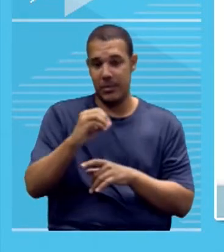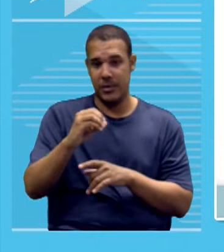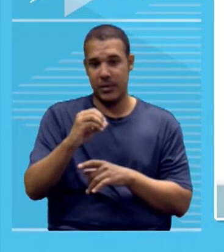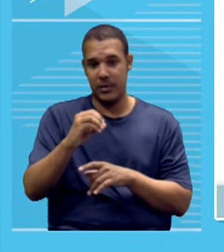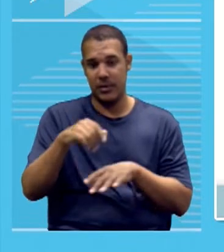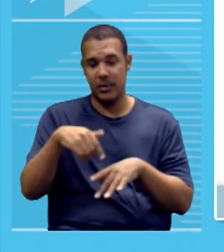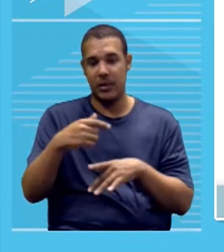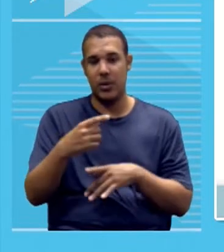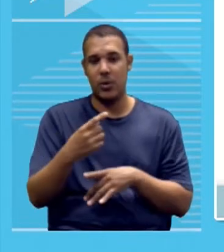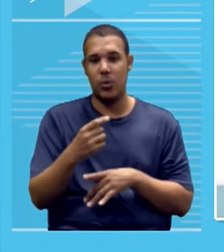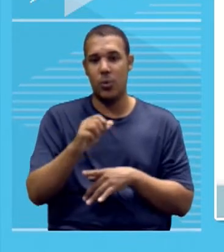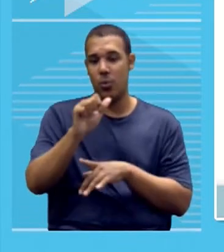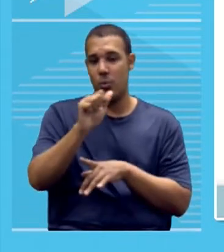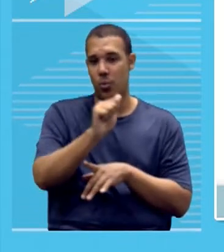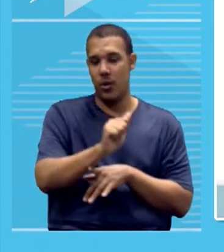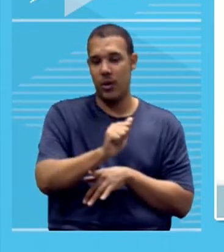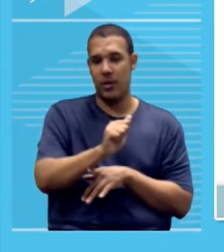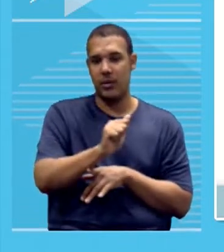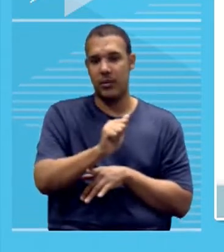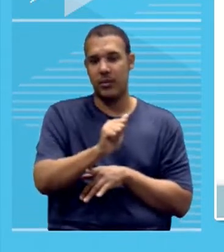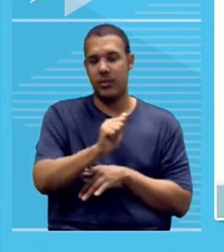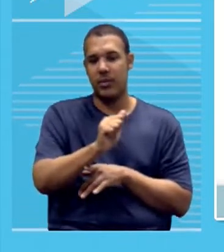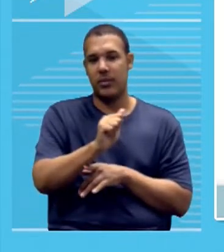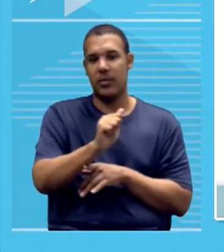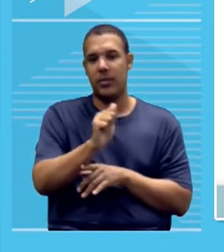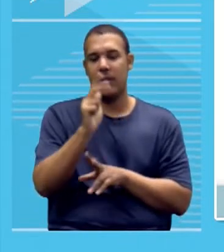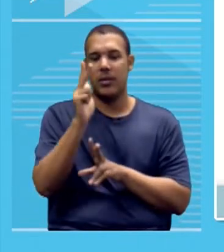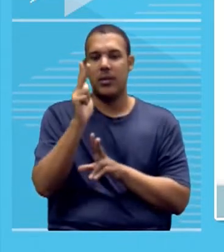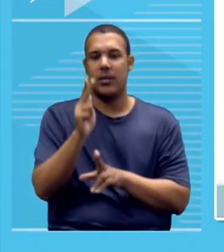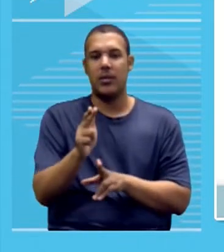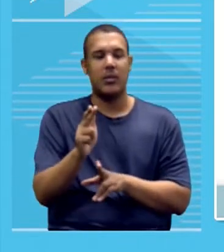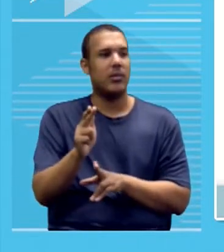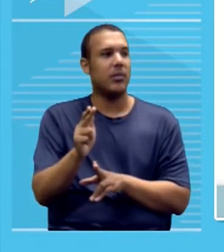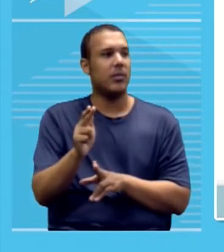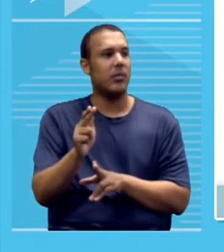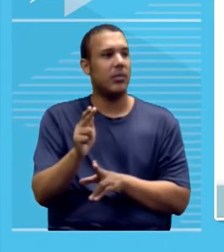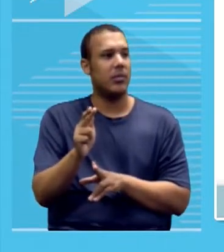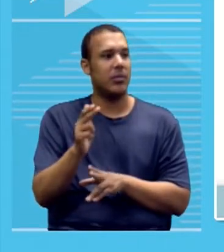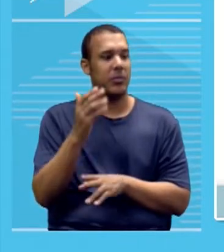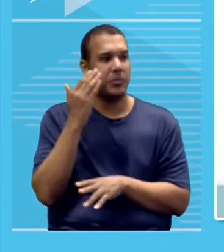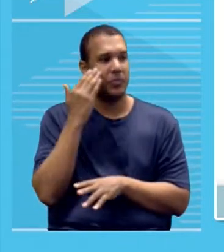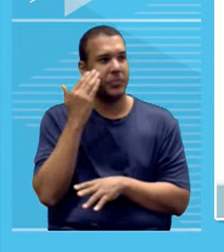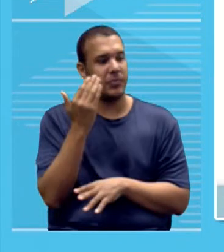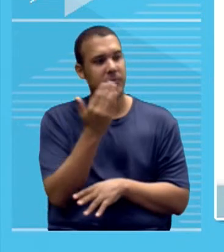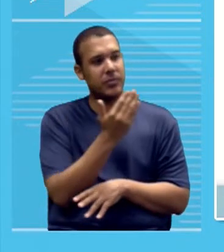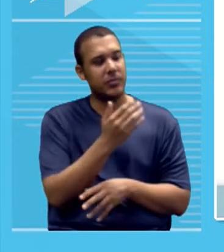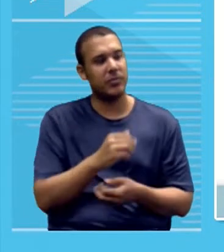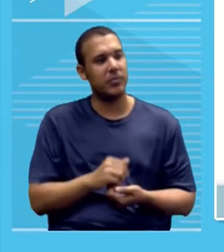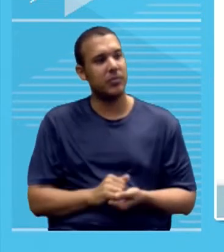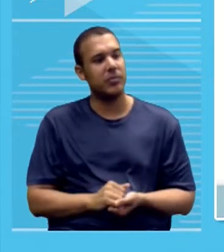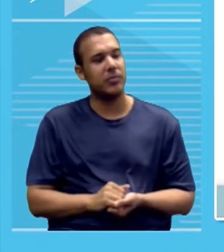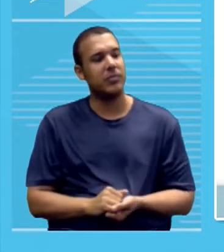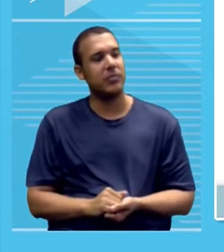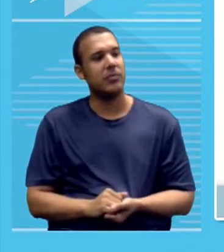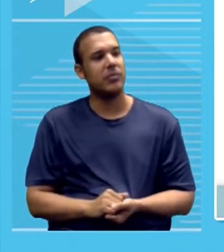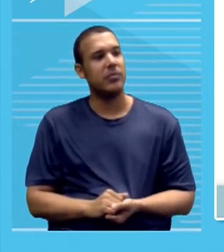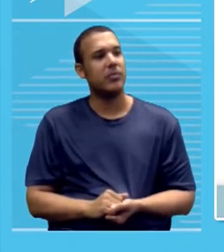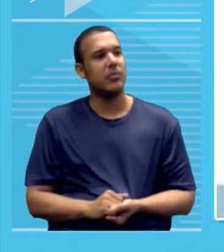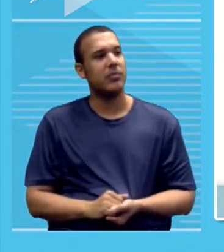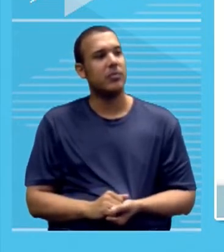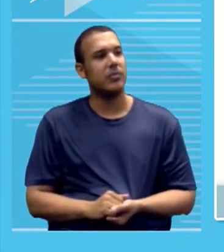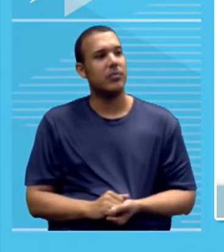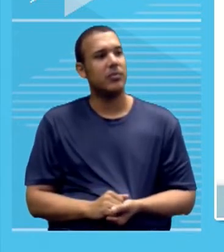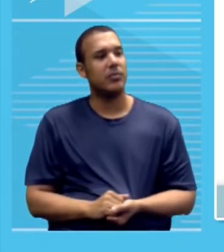1 ampere é igual a uma quantidade de carga, ou seja, 1